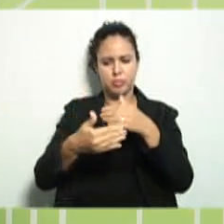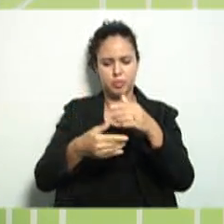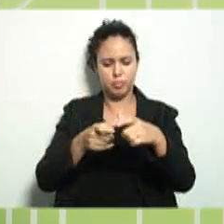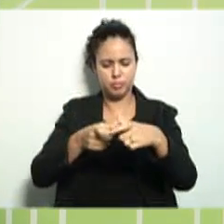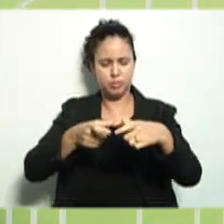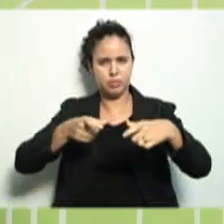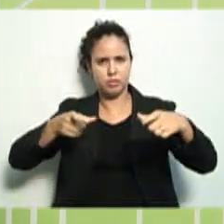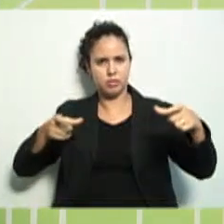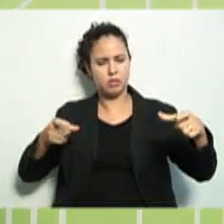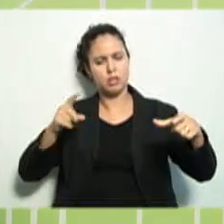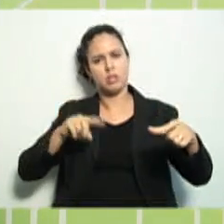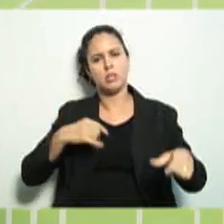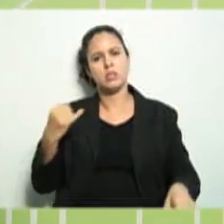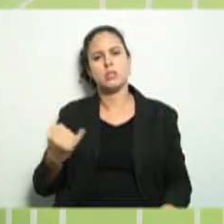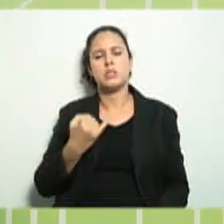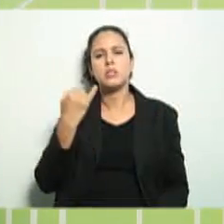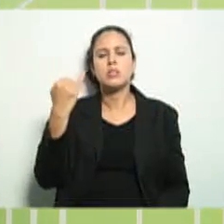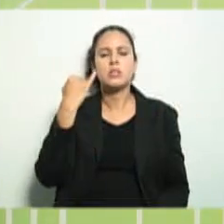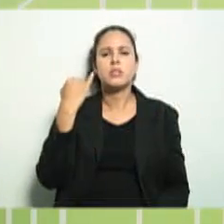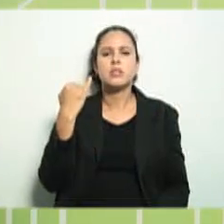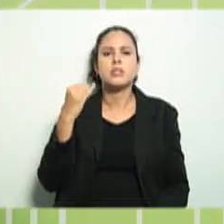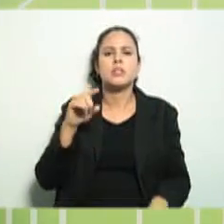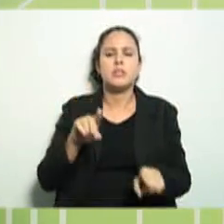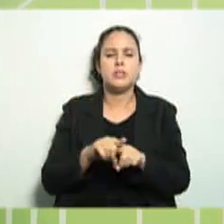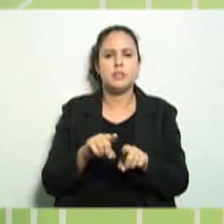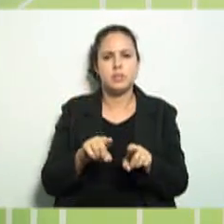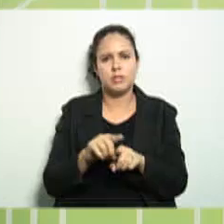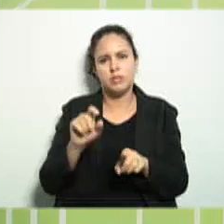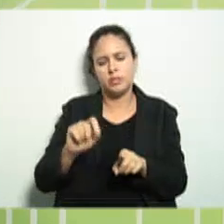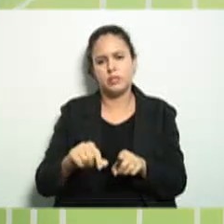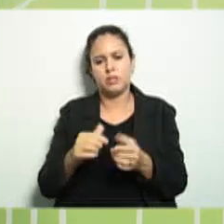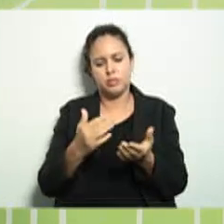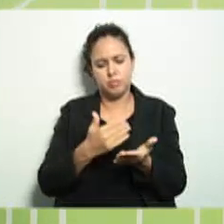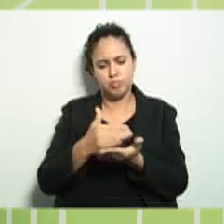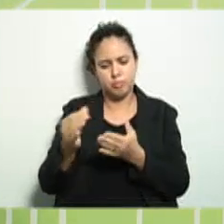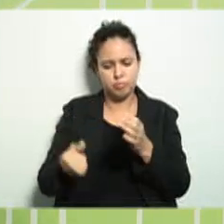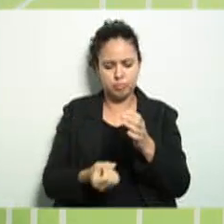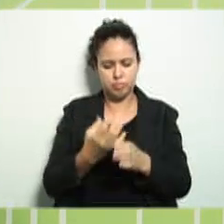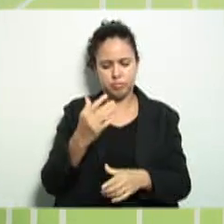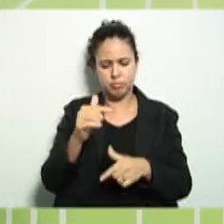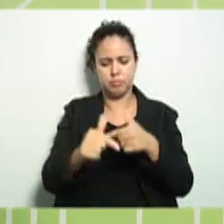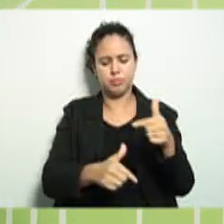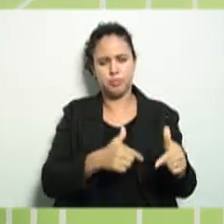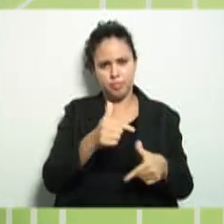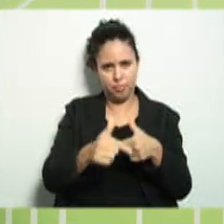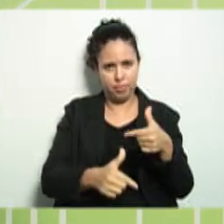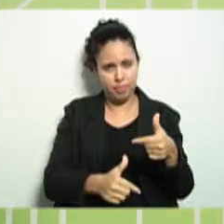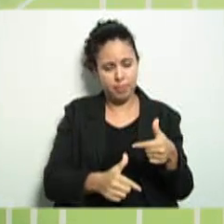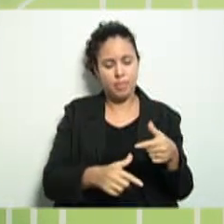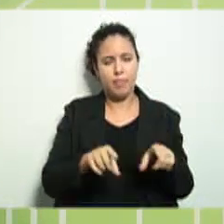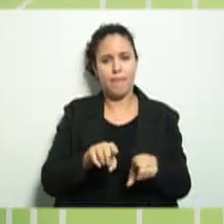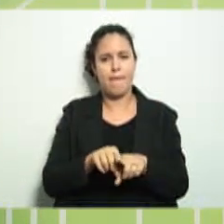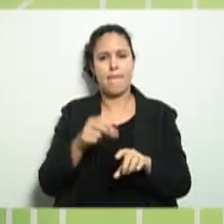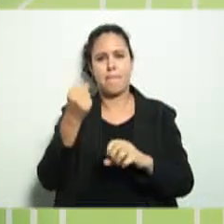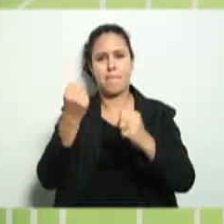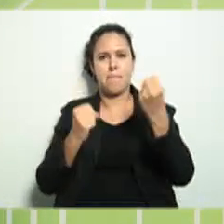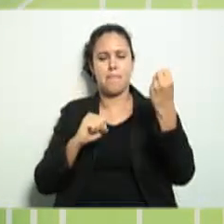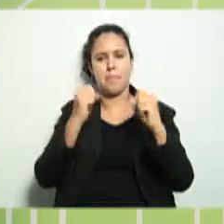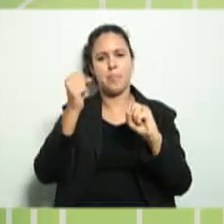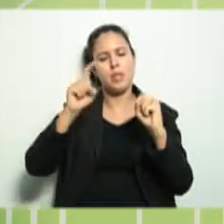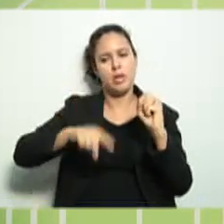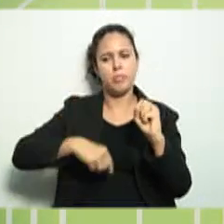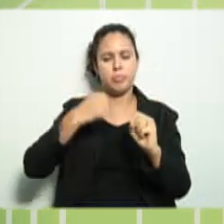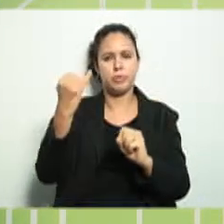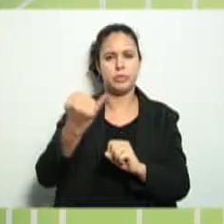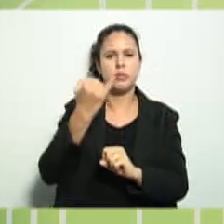E são muito importantes também pela questão da geração do emprego. E a agroindústria nesse setor também será muito